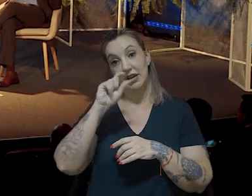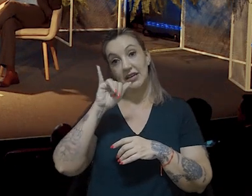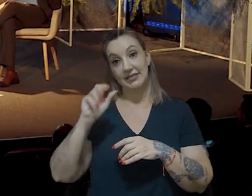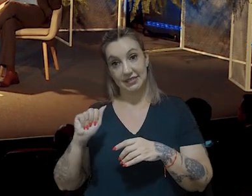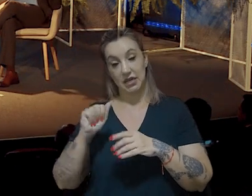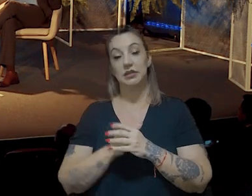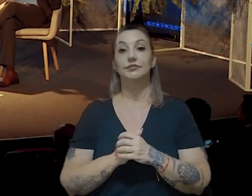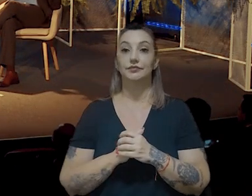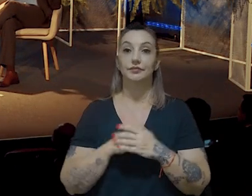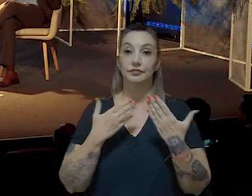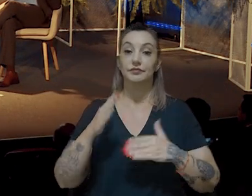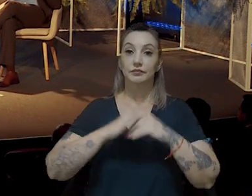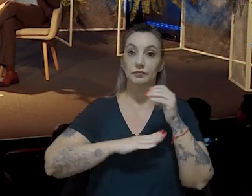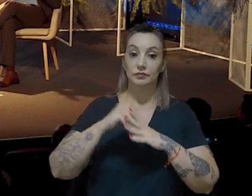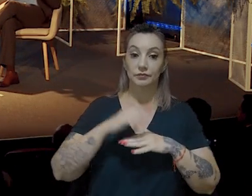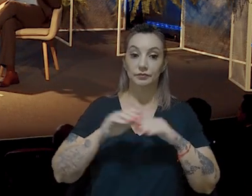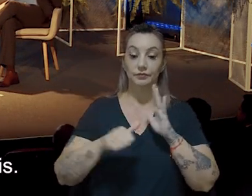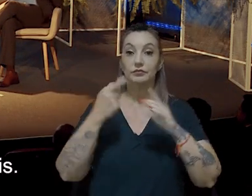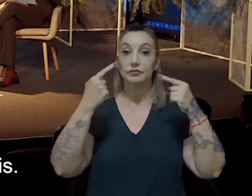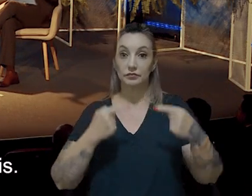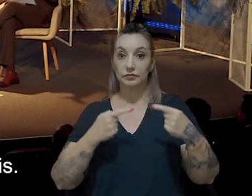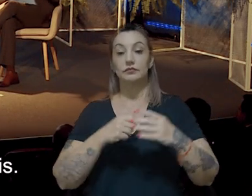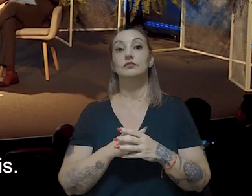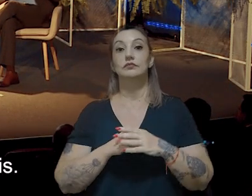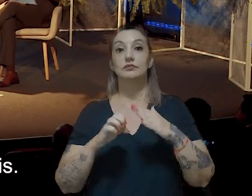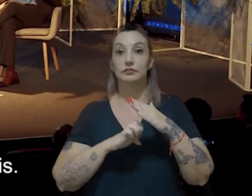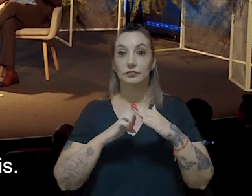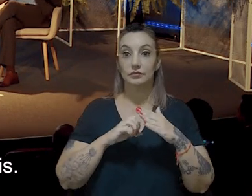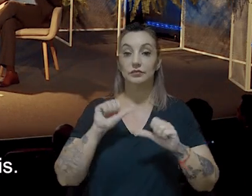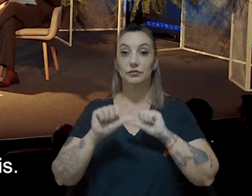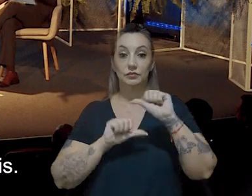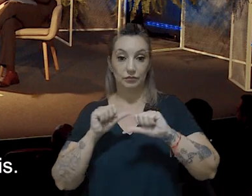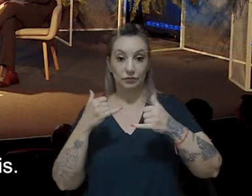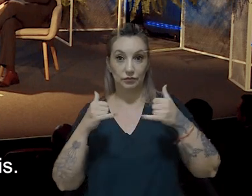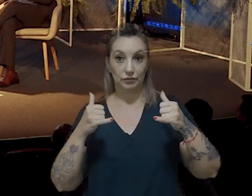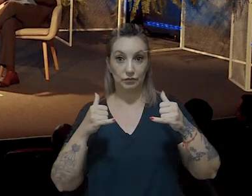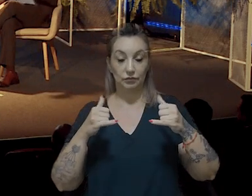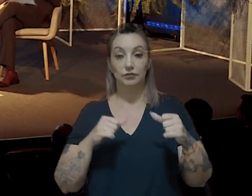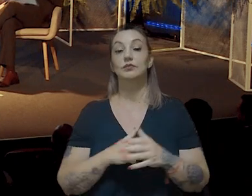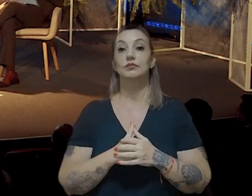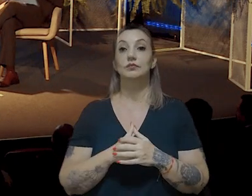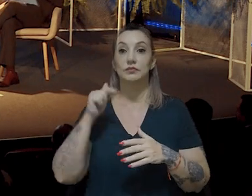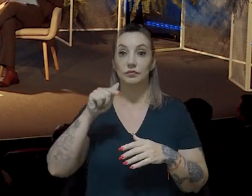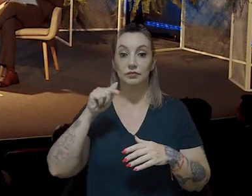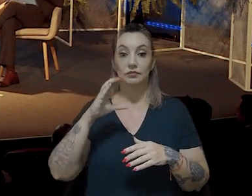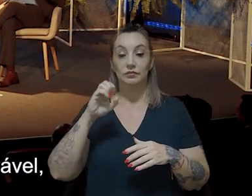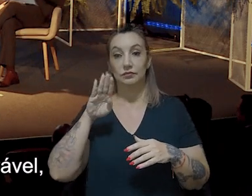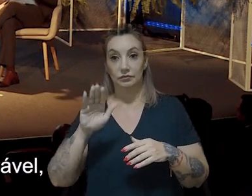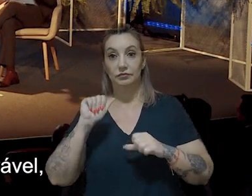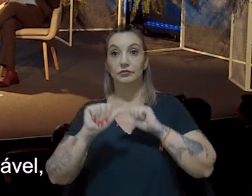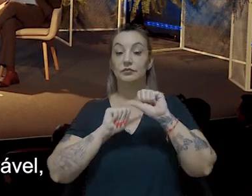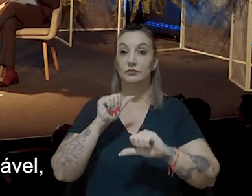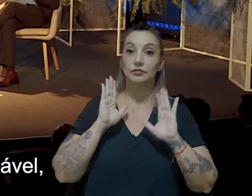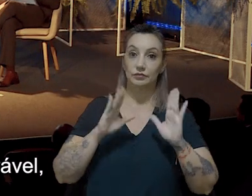eh então na prática tem um primeiro desafio que é da indústria que é mudar a matriz energética para renováveis esse a CBA já passou quer